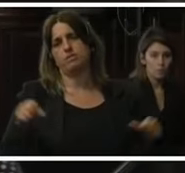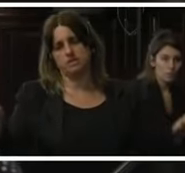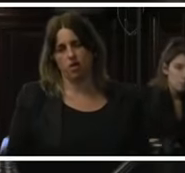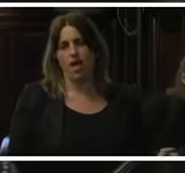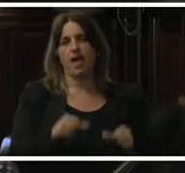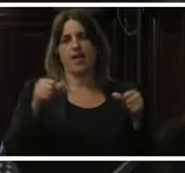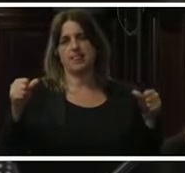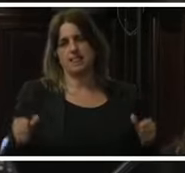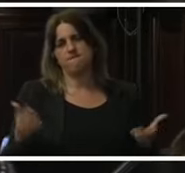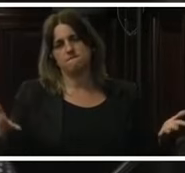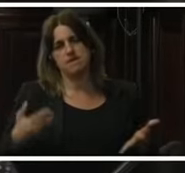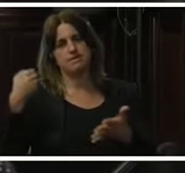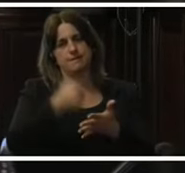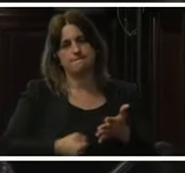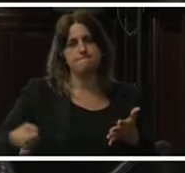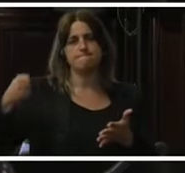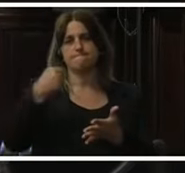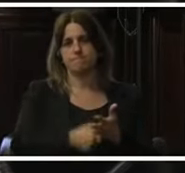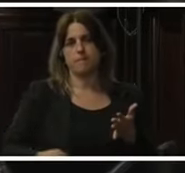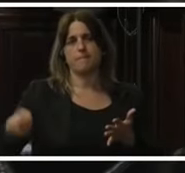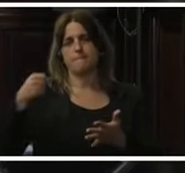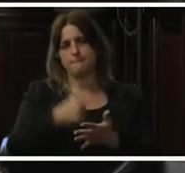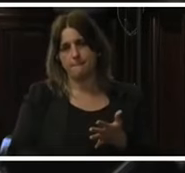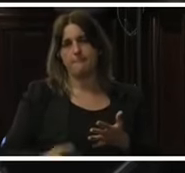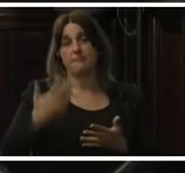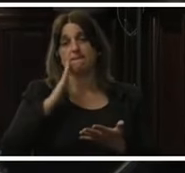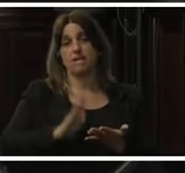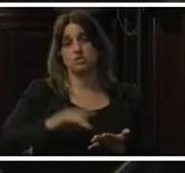a 1 com um